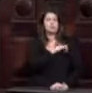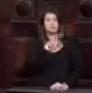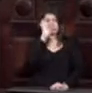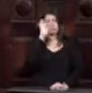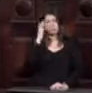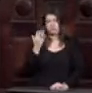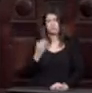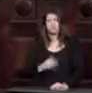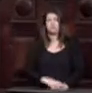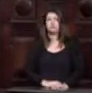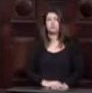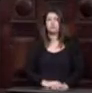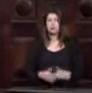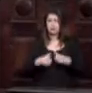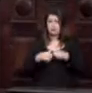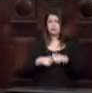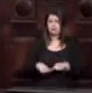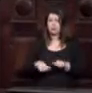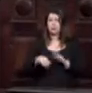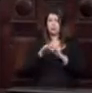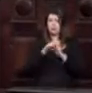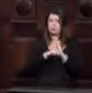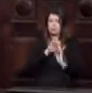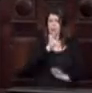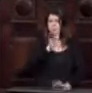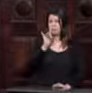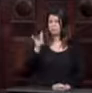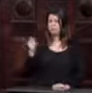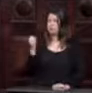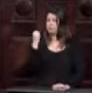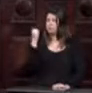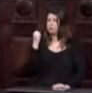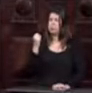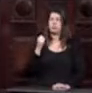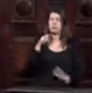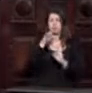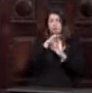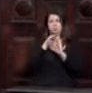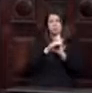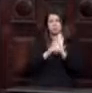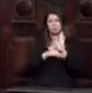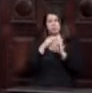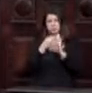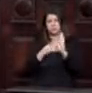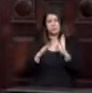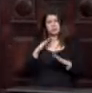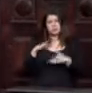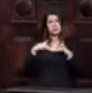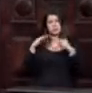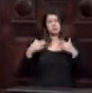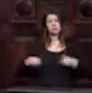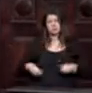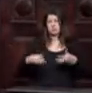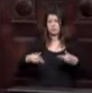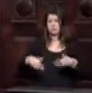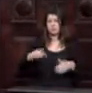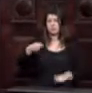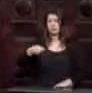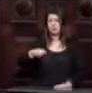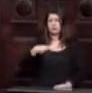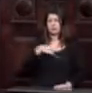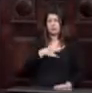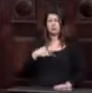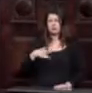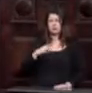resolve. Ficam estabelecidas para cada exercício normas e diretrizes para o crescimento das despesas obrigatórias do orçamento